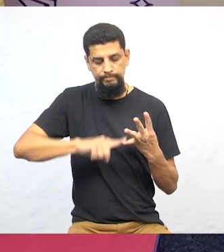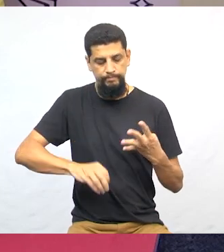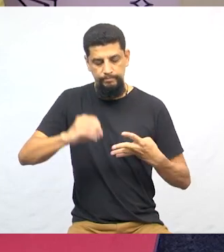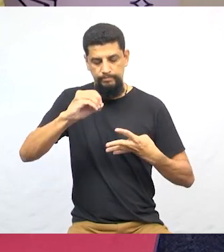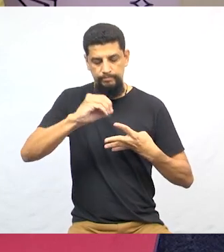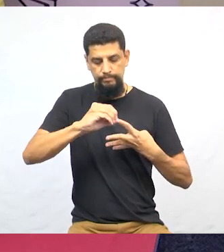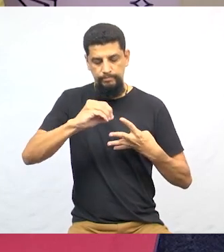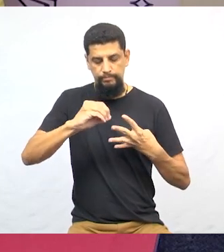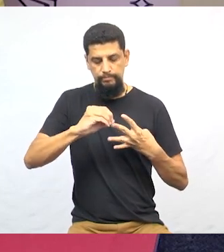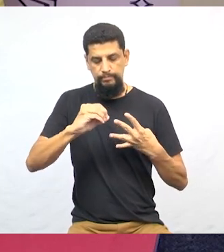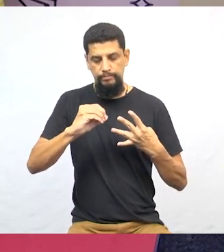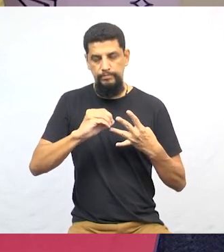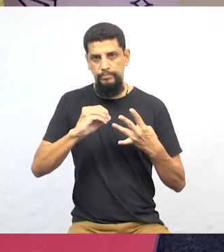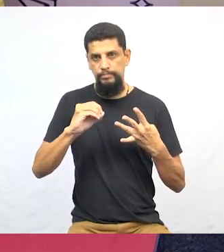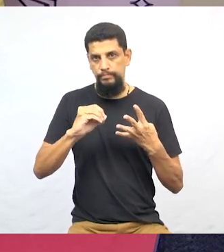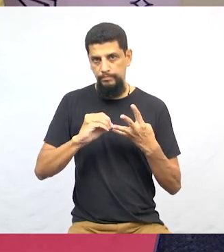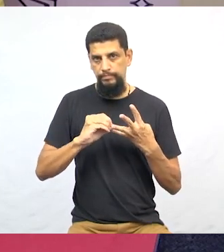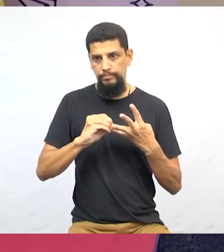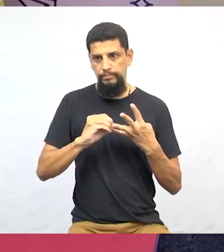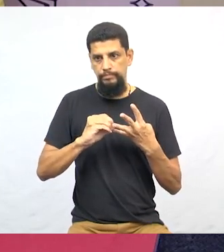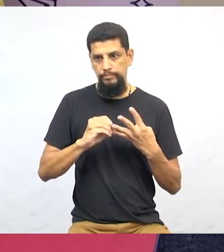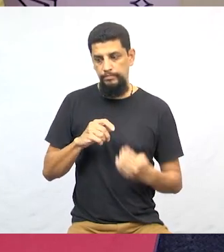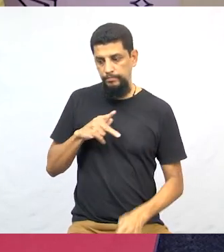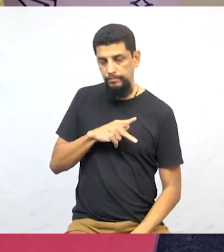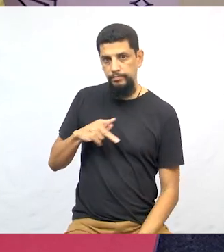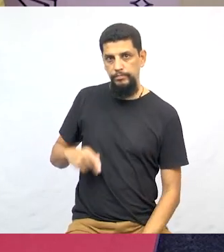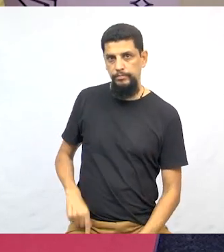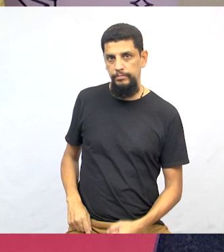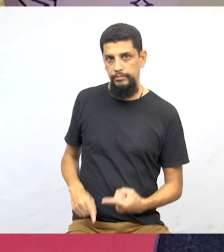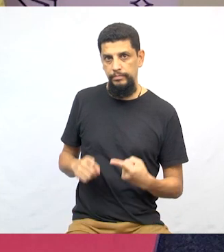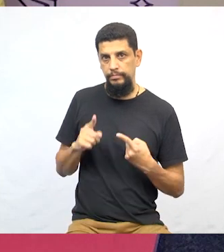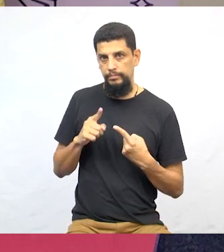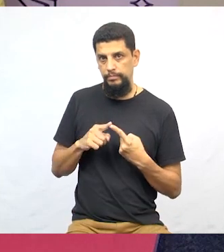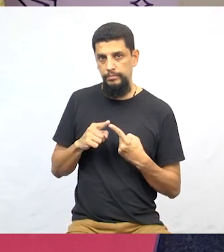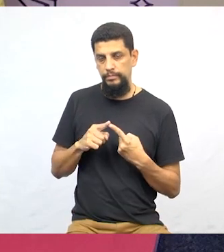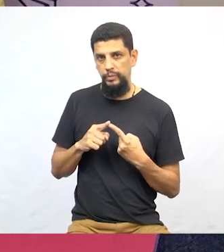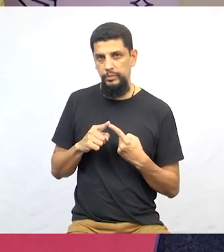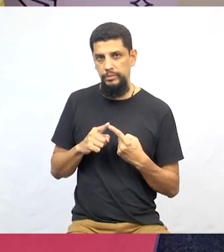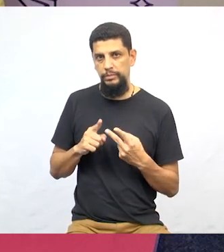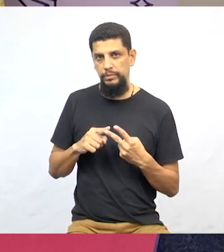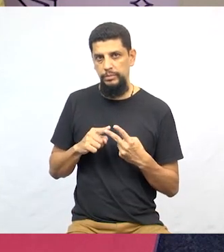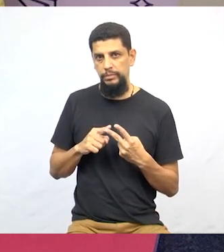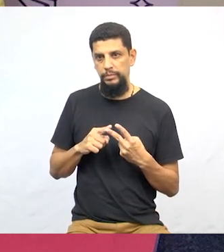Quatro bolinhas. E a quatro professora bolinhas. Marcia. Uma.